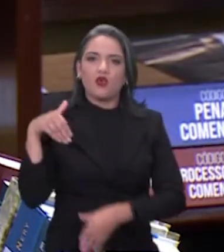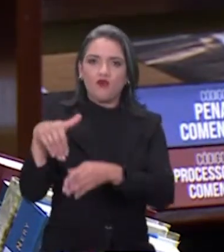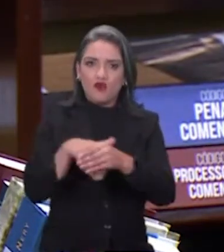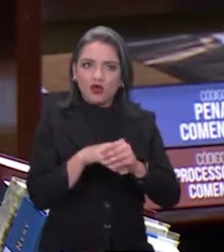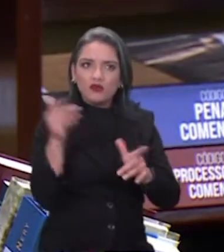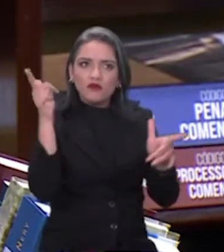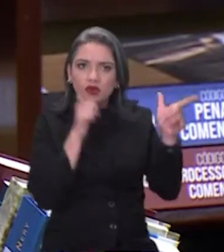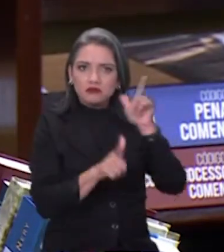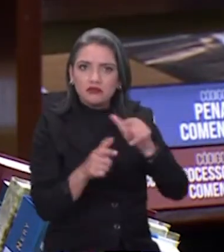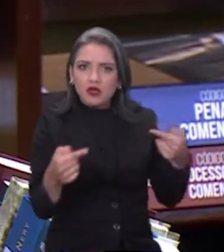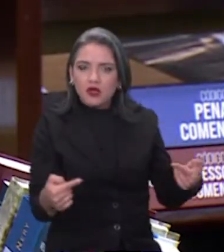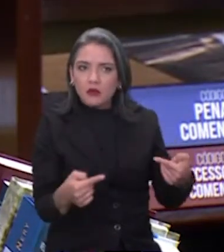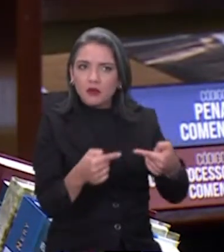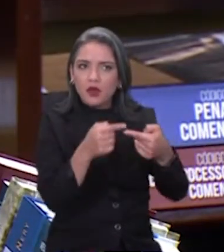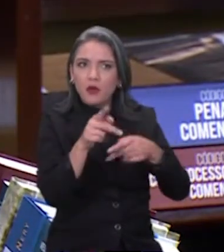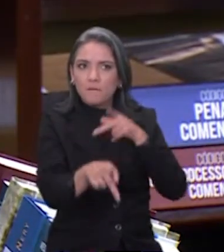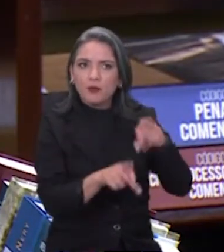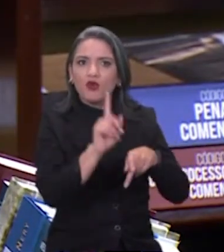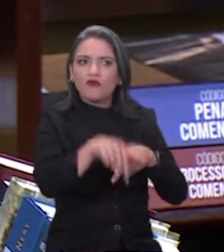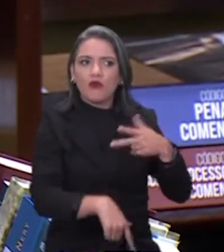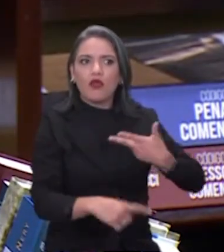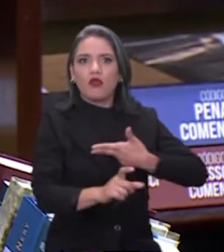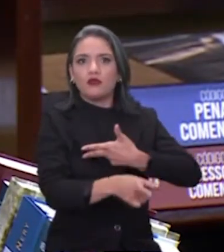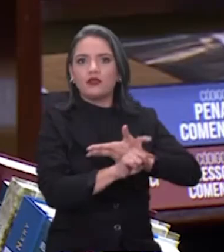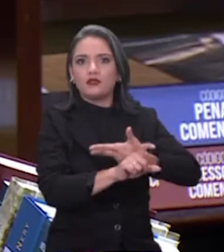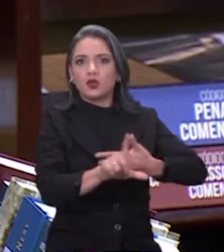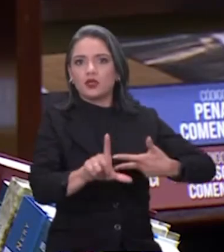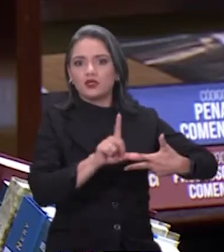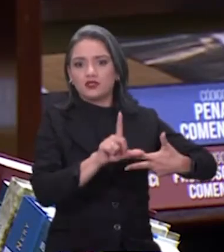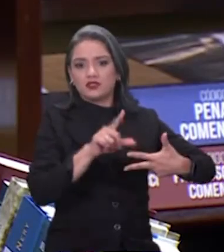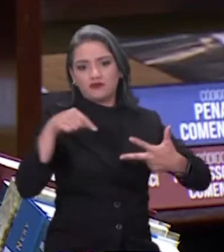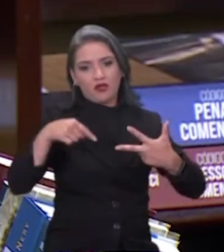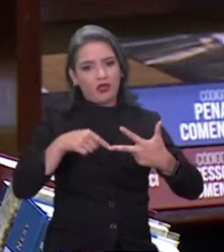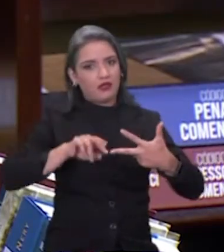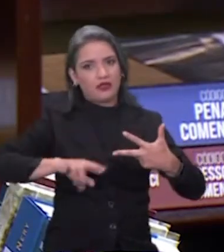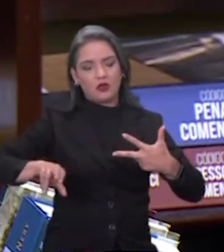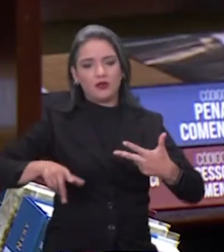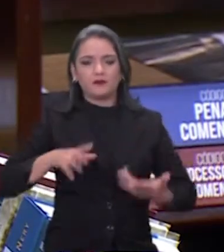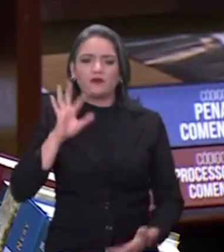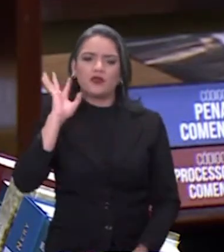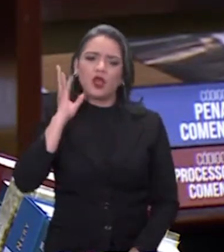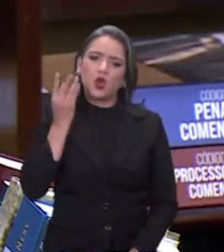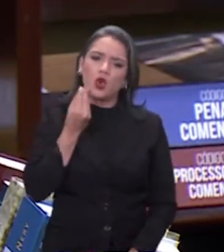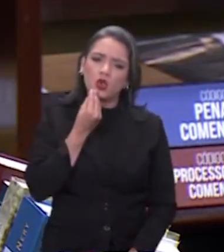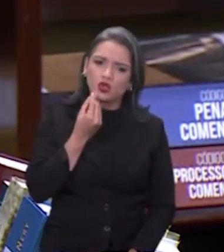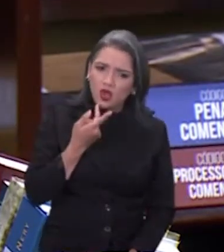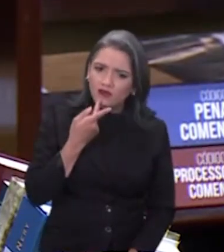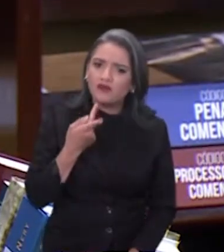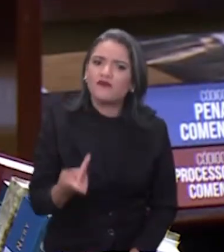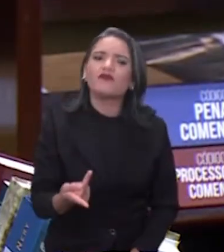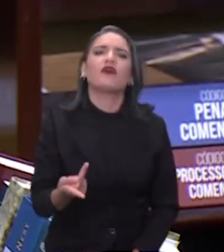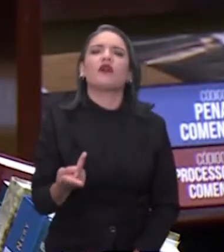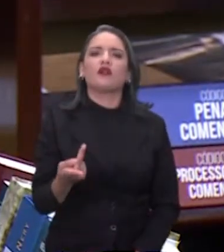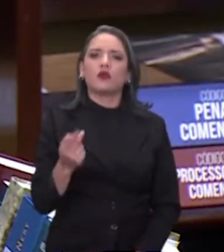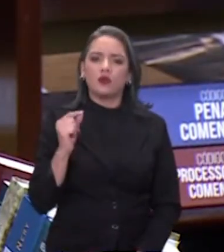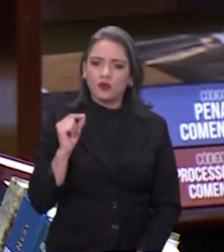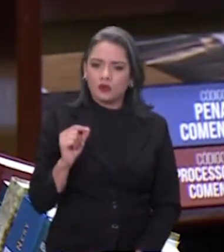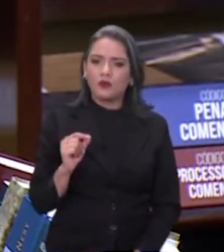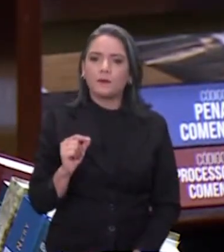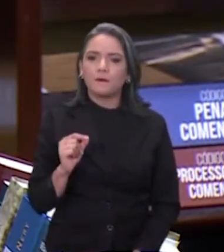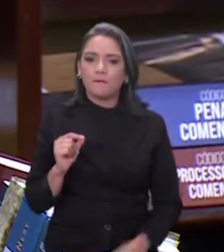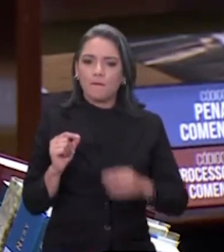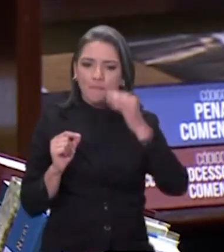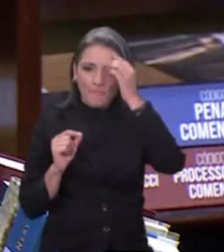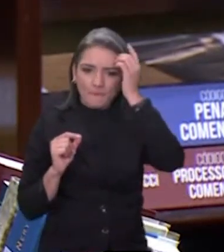mencionado pelo ministro Dias Toffoli, que se afirma e se critica com vozes intensas